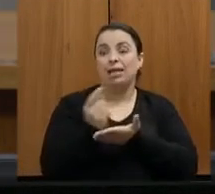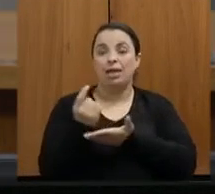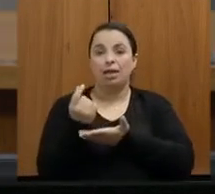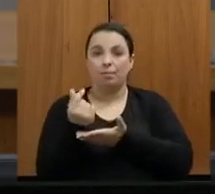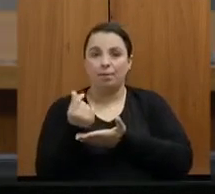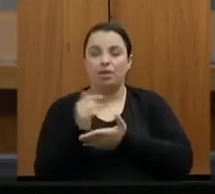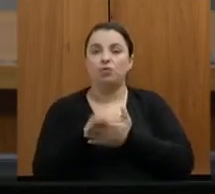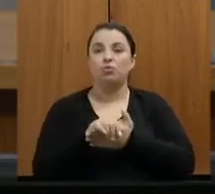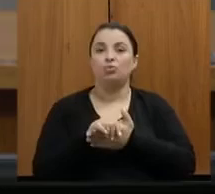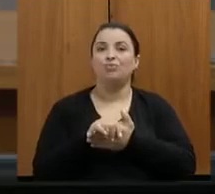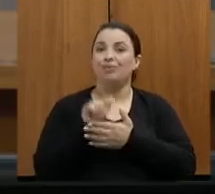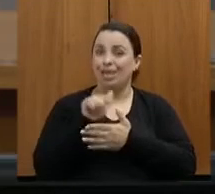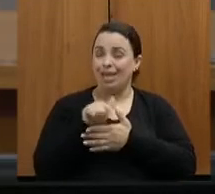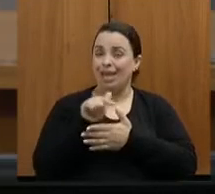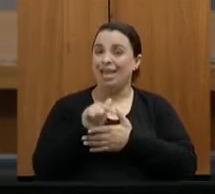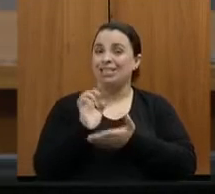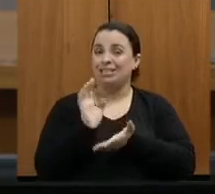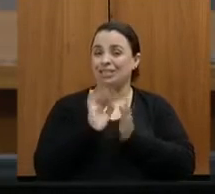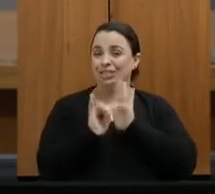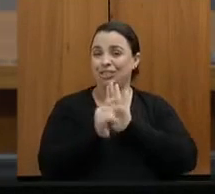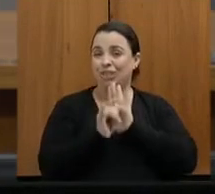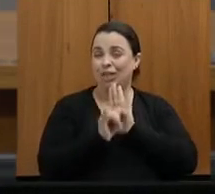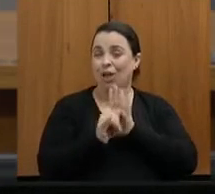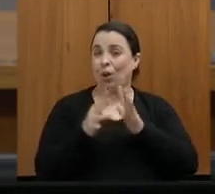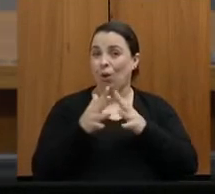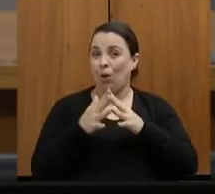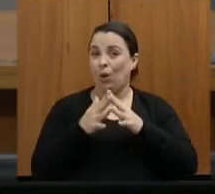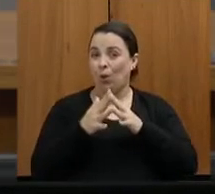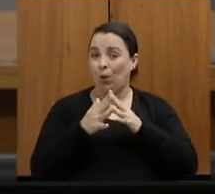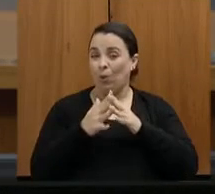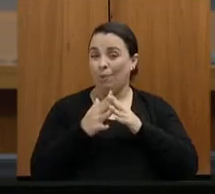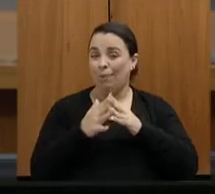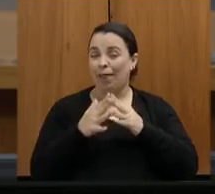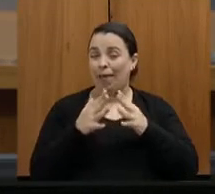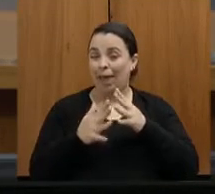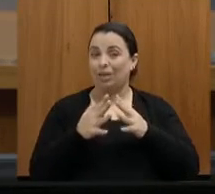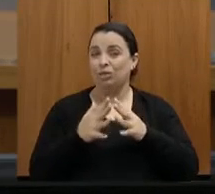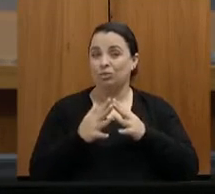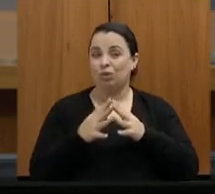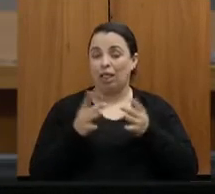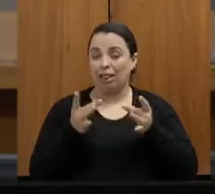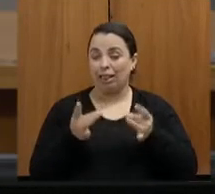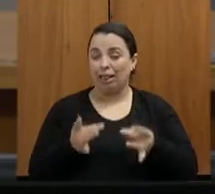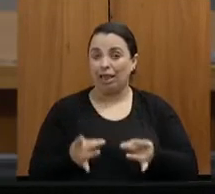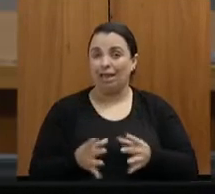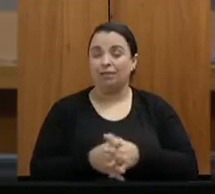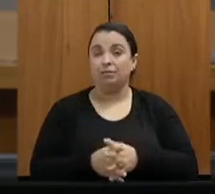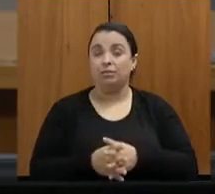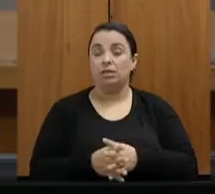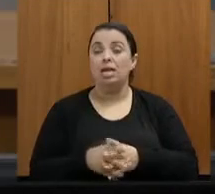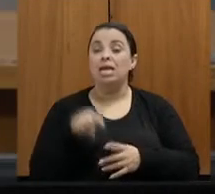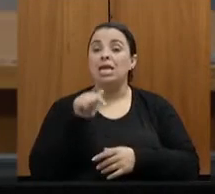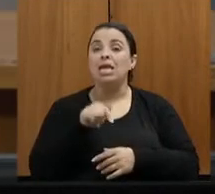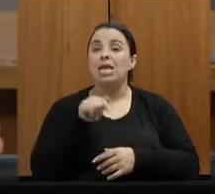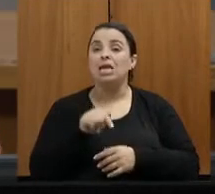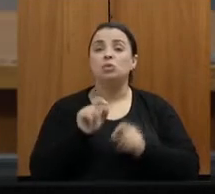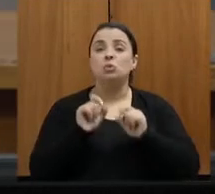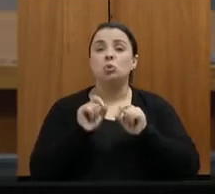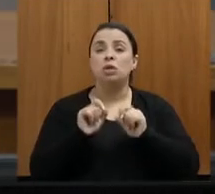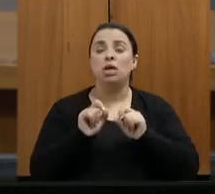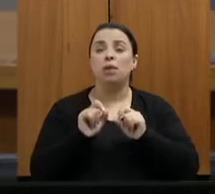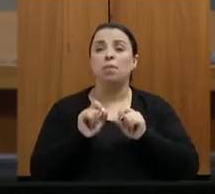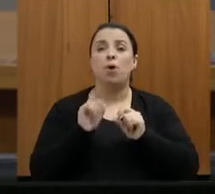complexo, acho que muitas empresas participaram, foi com bastante escrutínio, para garantir a entrega efetiva do processo